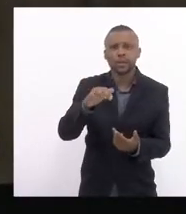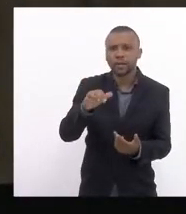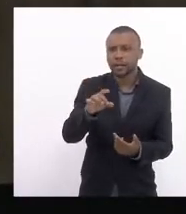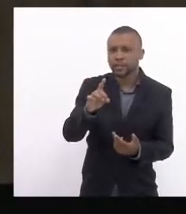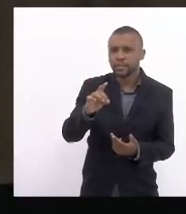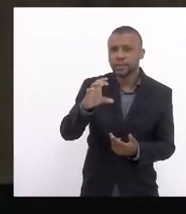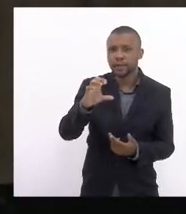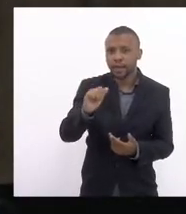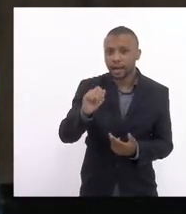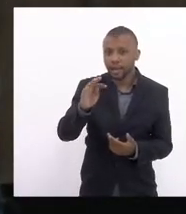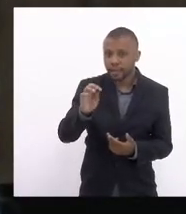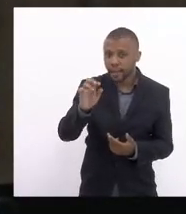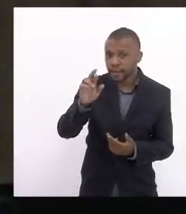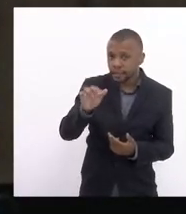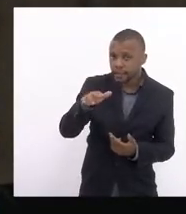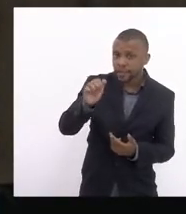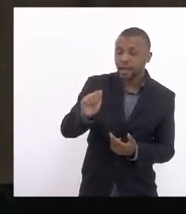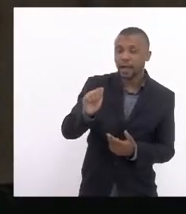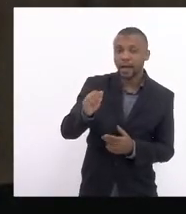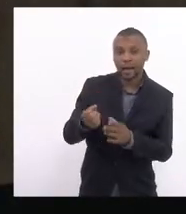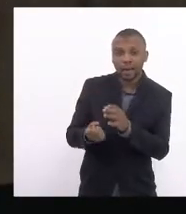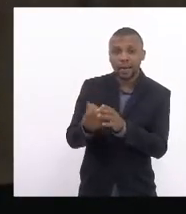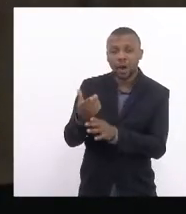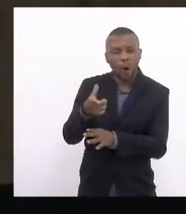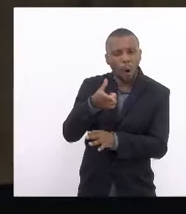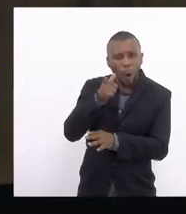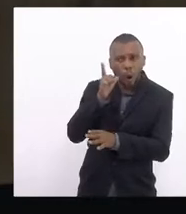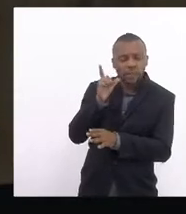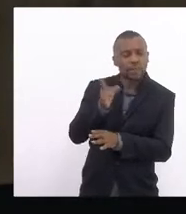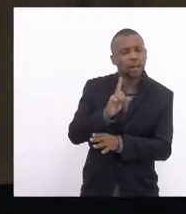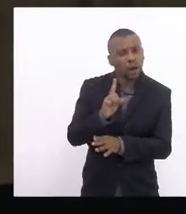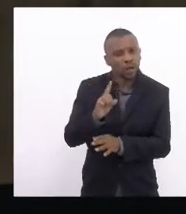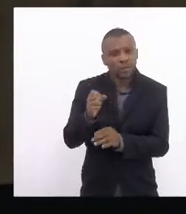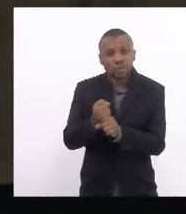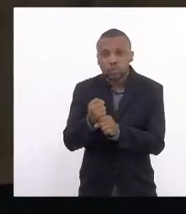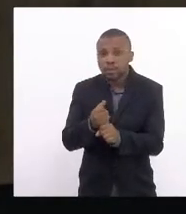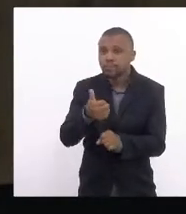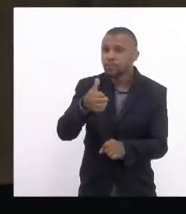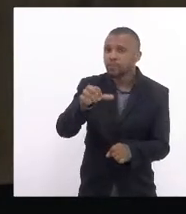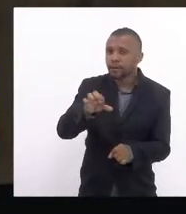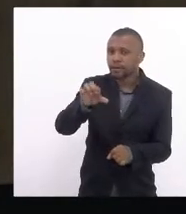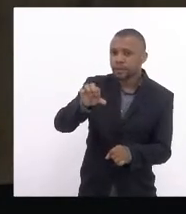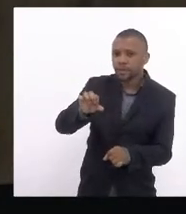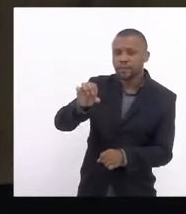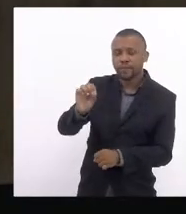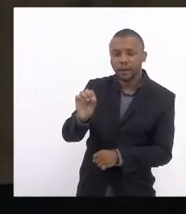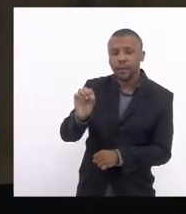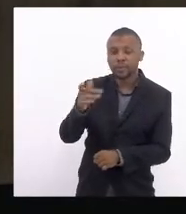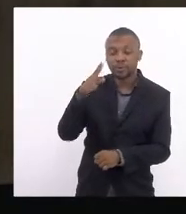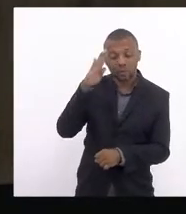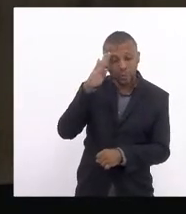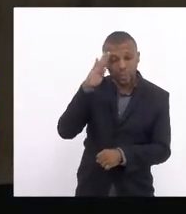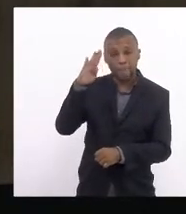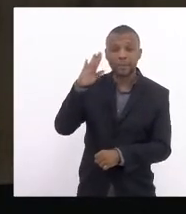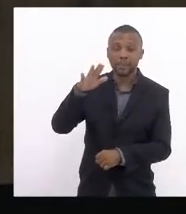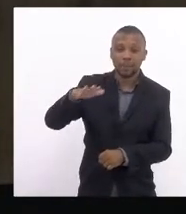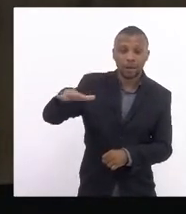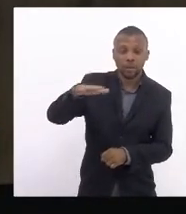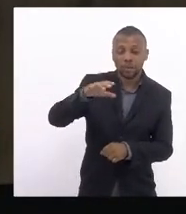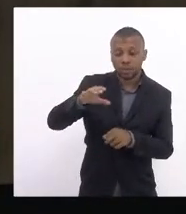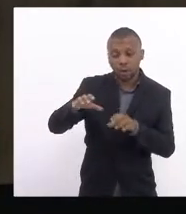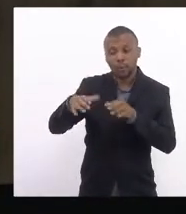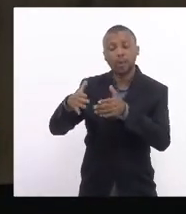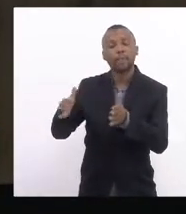não surgiu de ontem, não é isso, Luiz Paulo? Jardim Catarina já existe desde a década de 90, que é uma das maiores